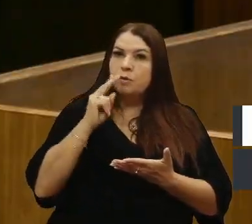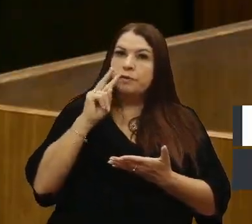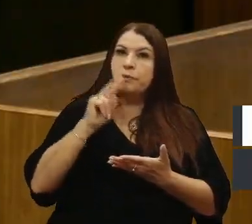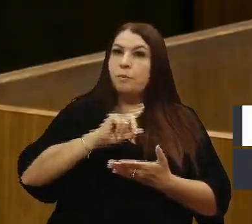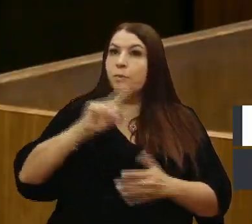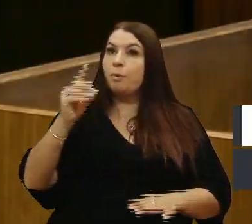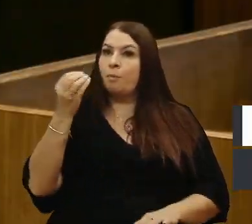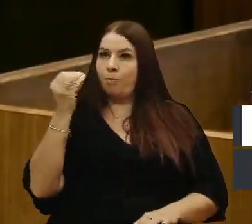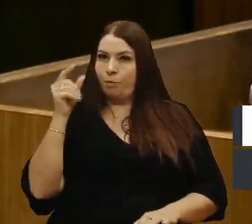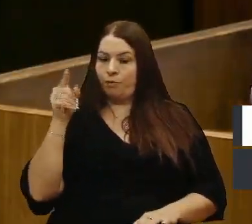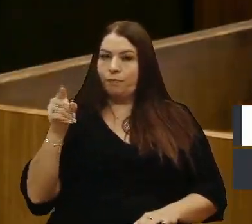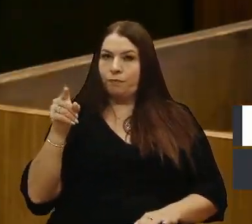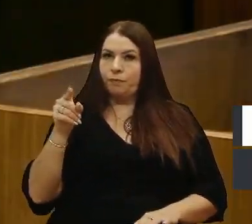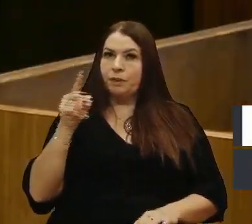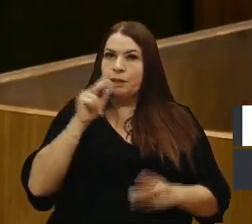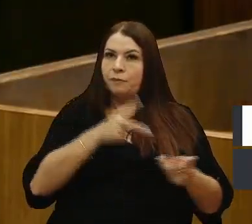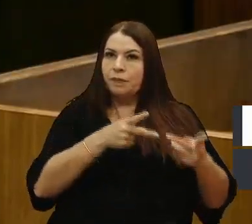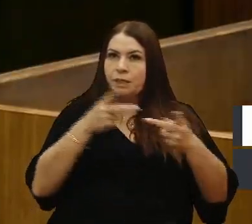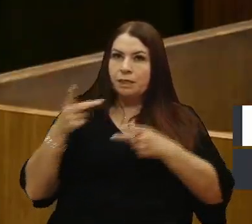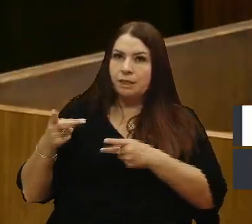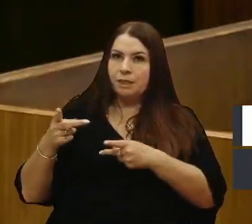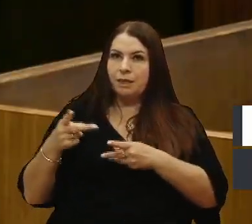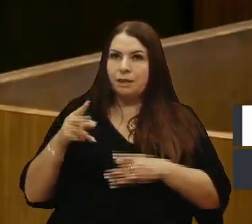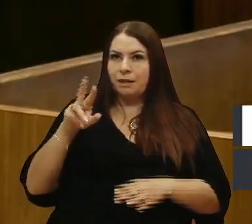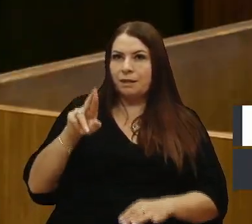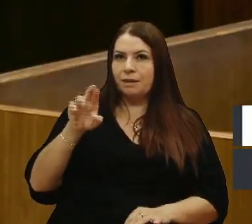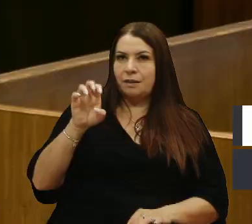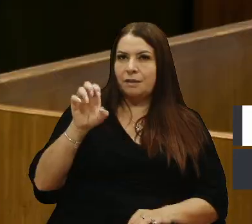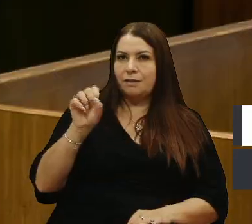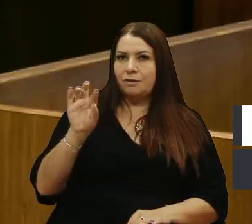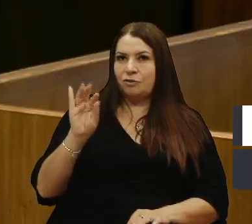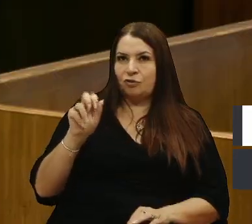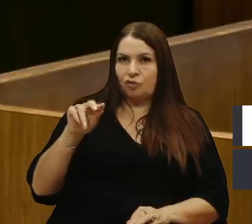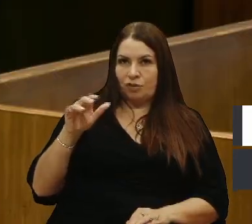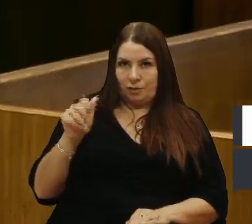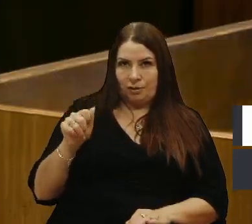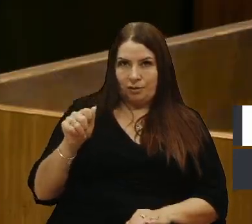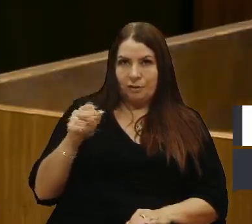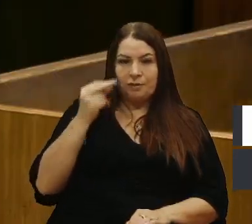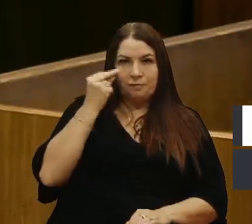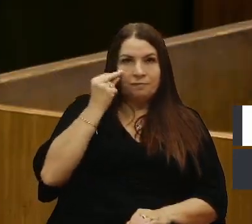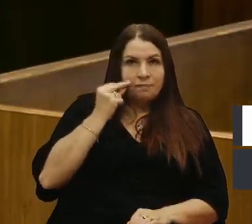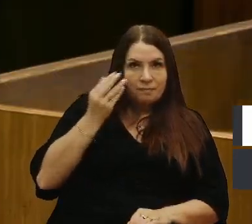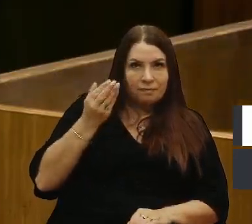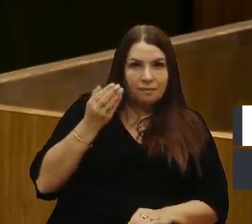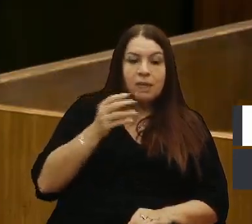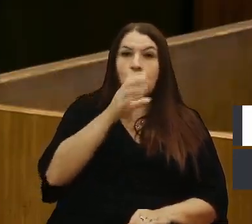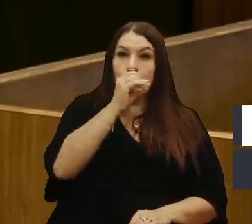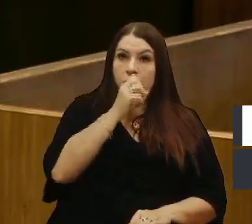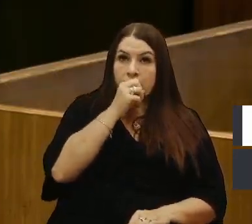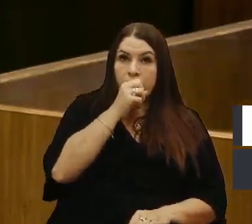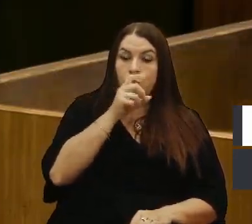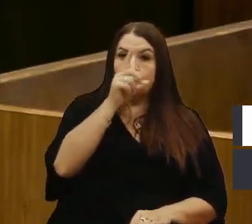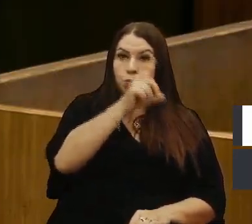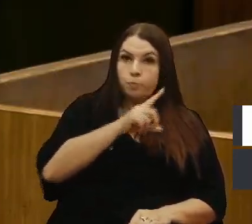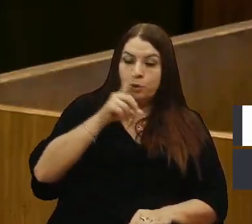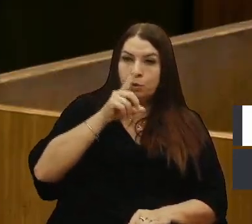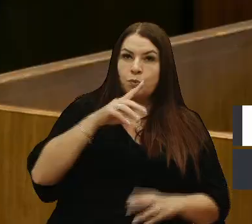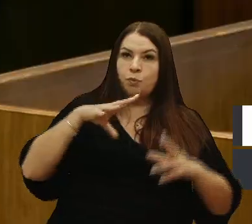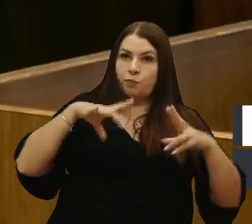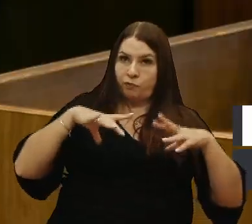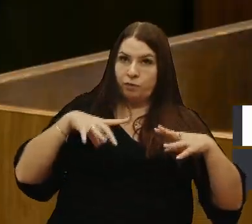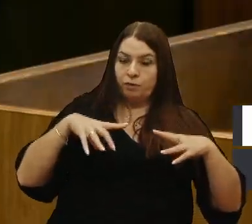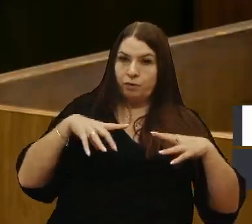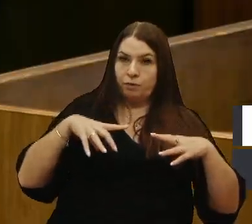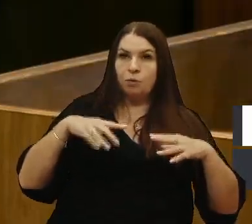Porto Alegre e visitarmos a Restinga, vereador Cláudio Libardi, no sábado, no domingo, no